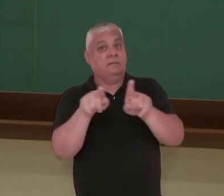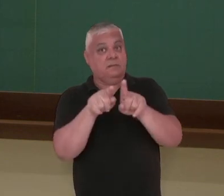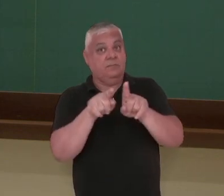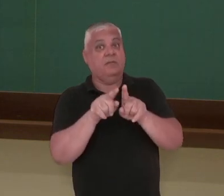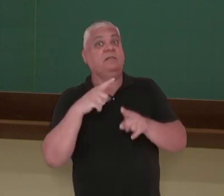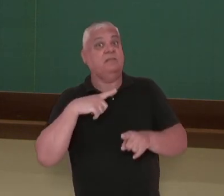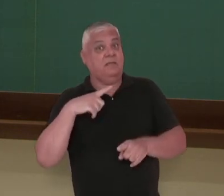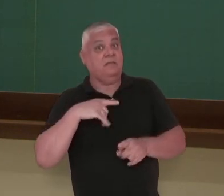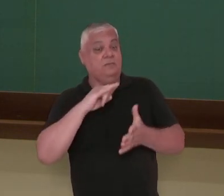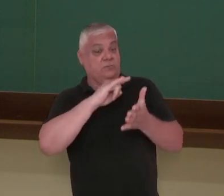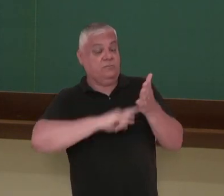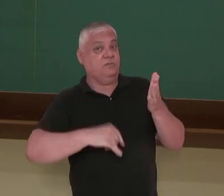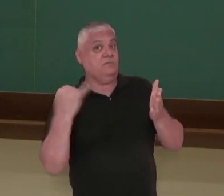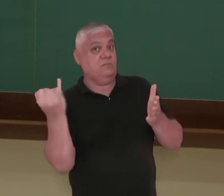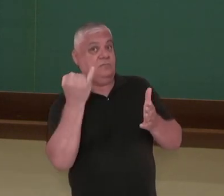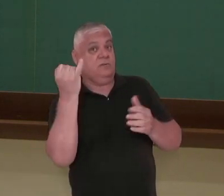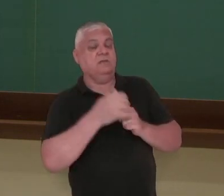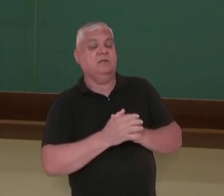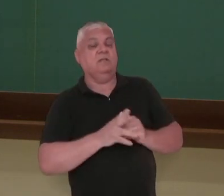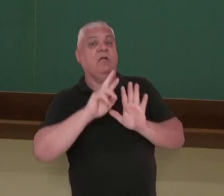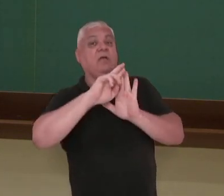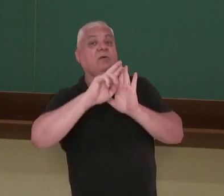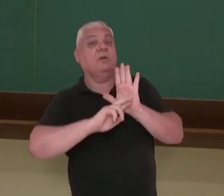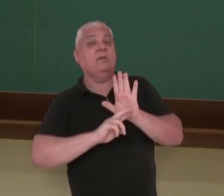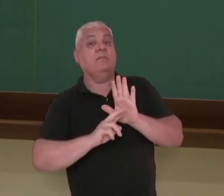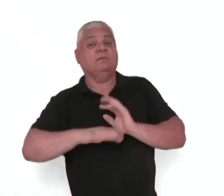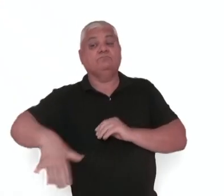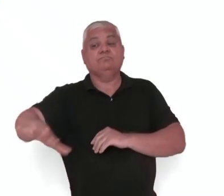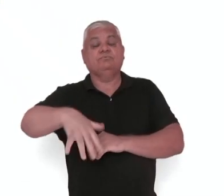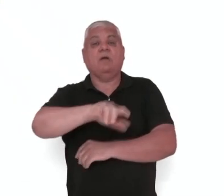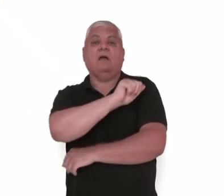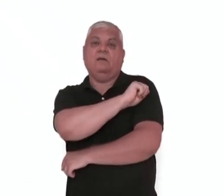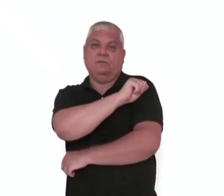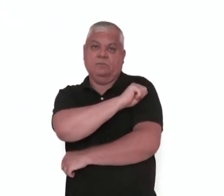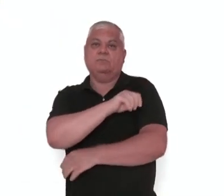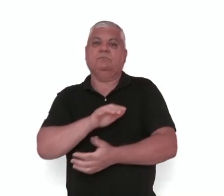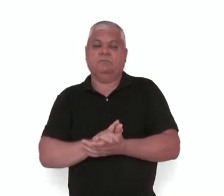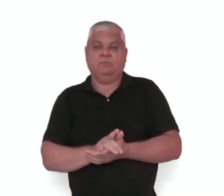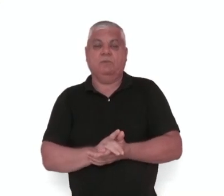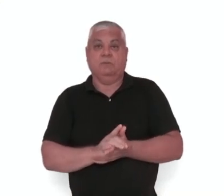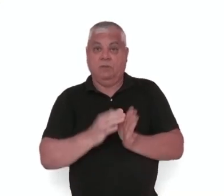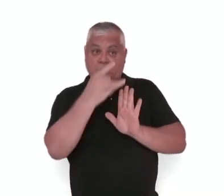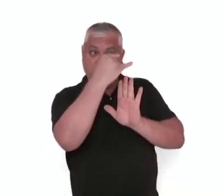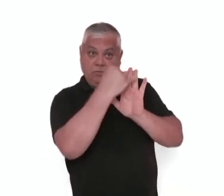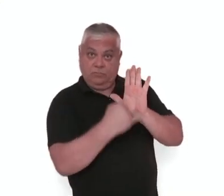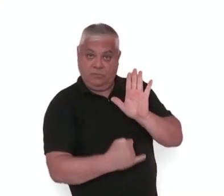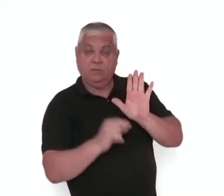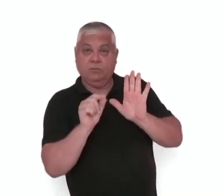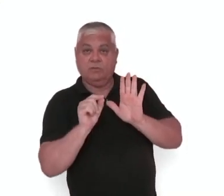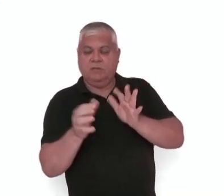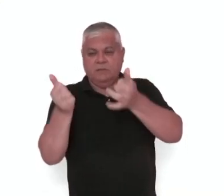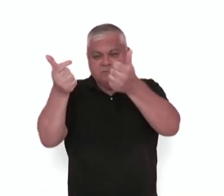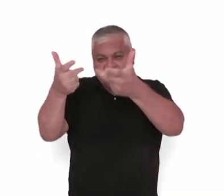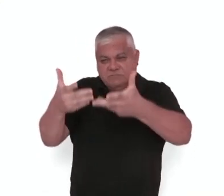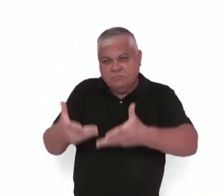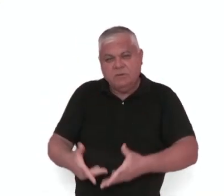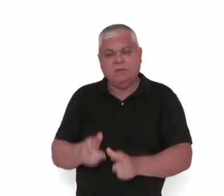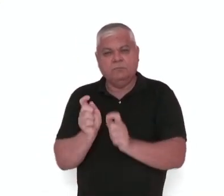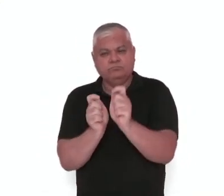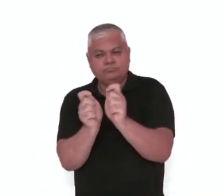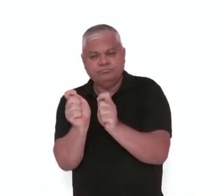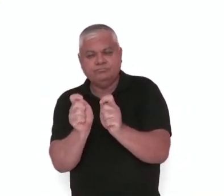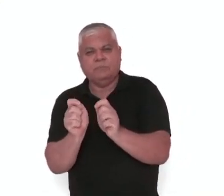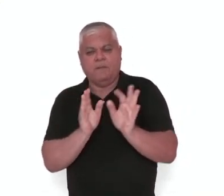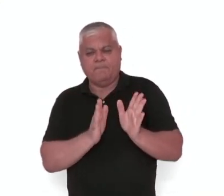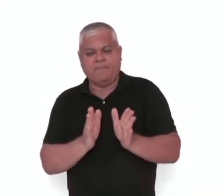documento importante, que é o Regulamento Geral do Aluno. O Regulamento Geral do Aluno é o documento que estrutura, define, regula e normatiza